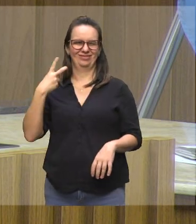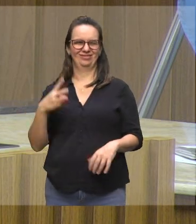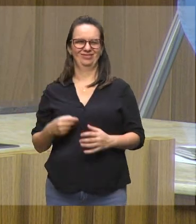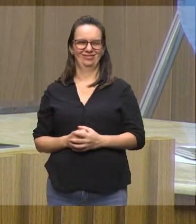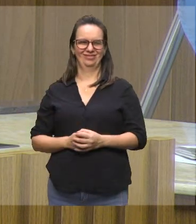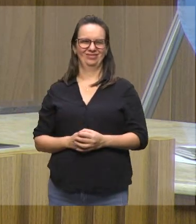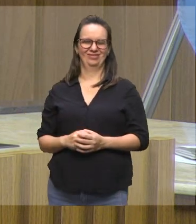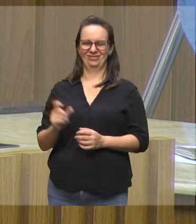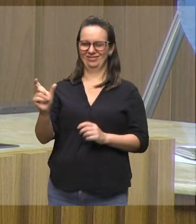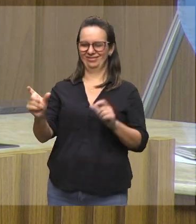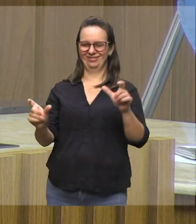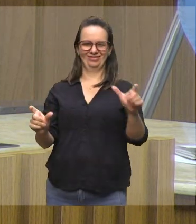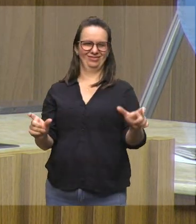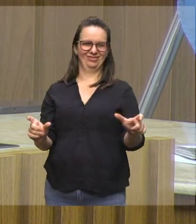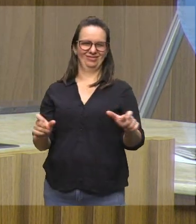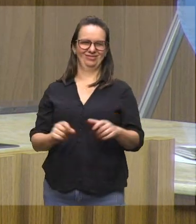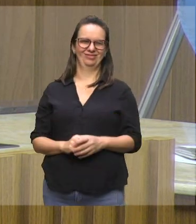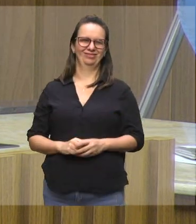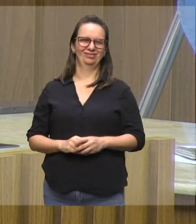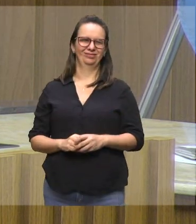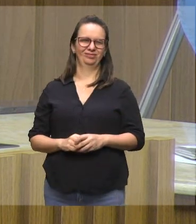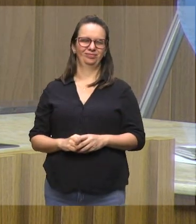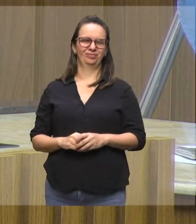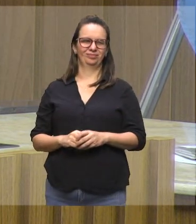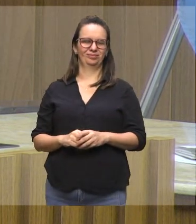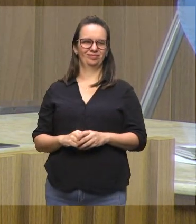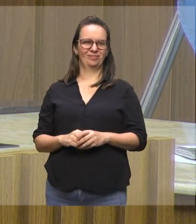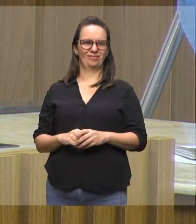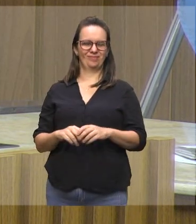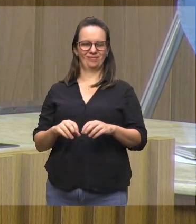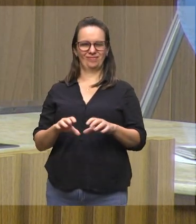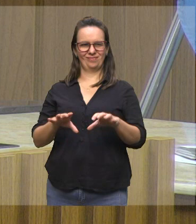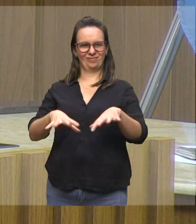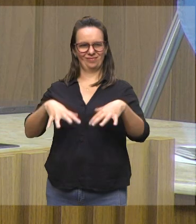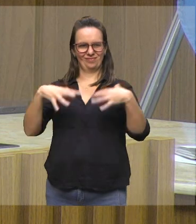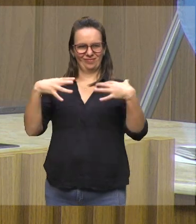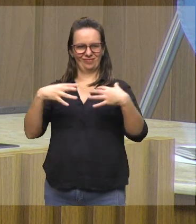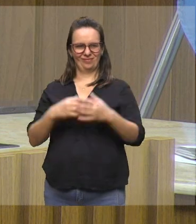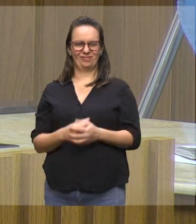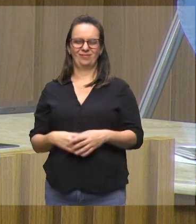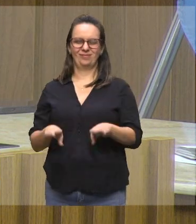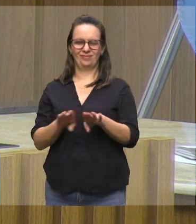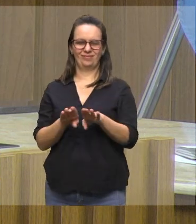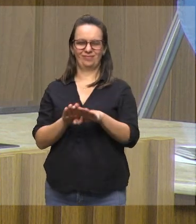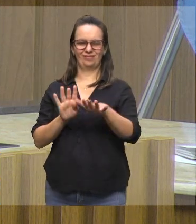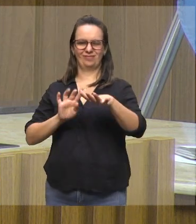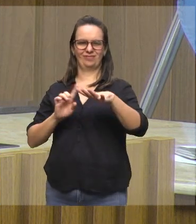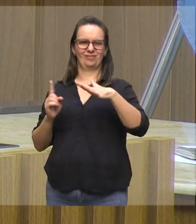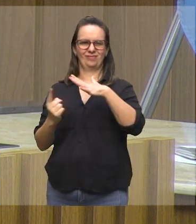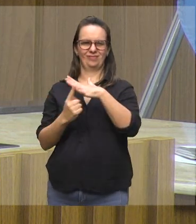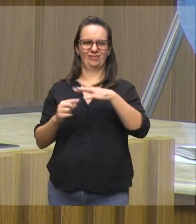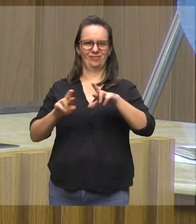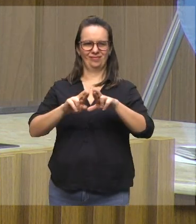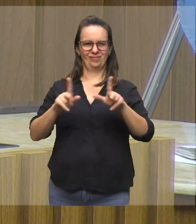todos aqueles que nos assistem através das mais diversas mídias. Senhor presidente, primeiramente, eu quero